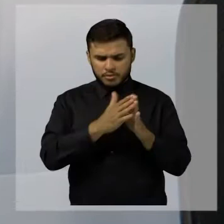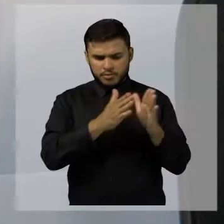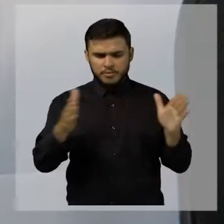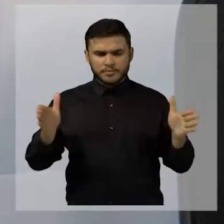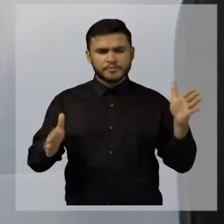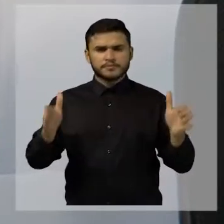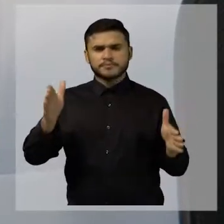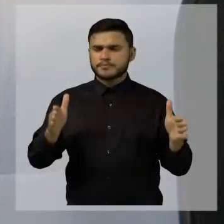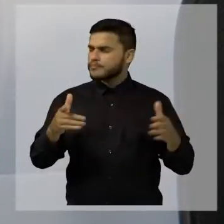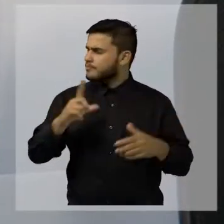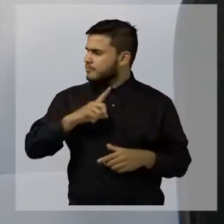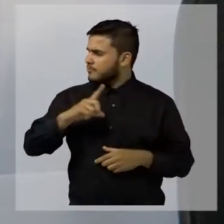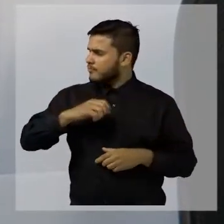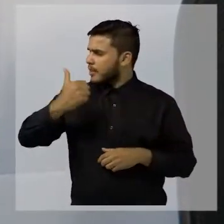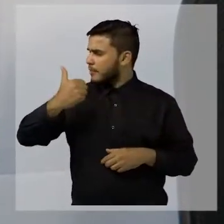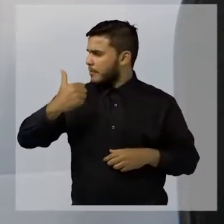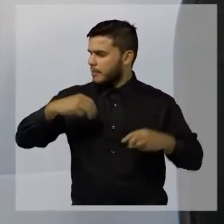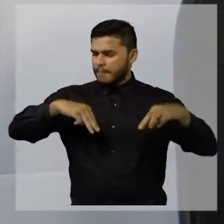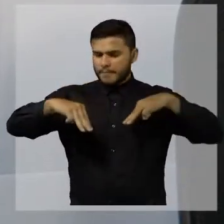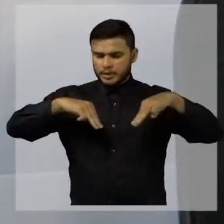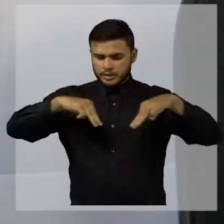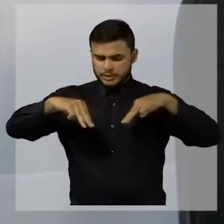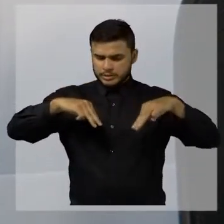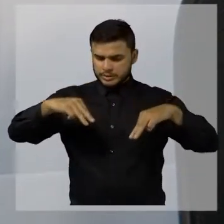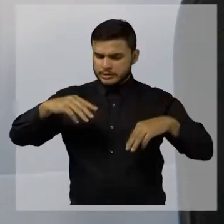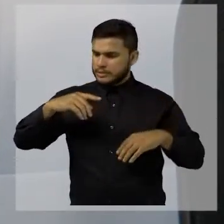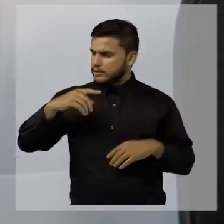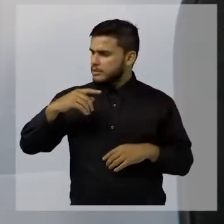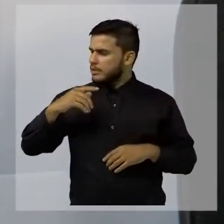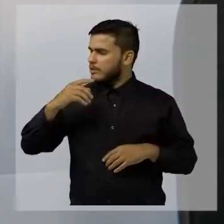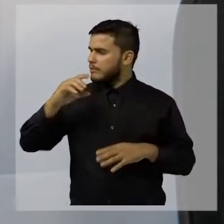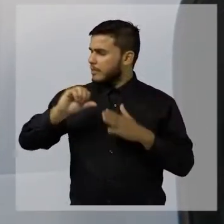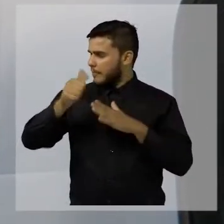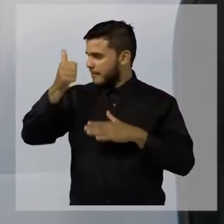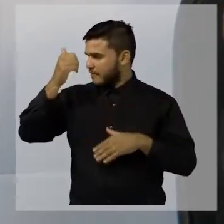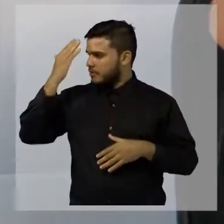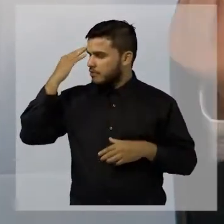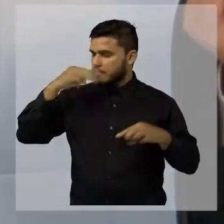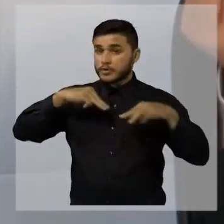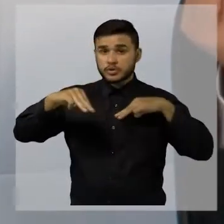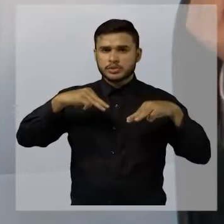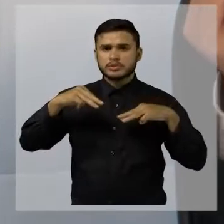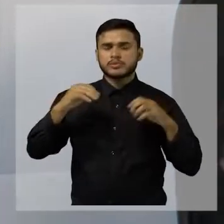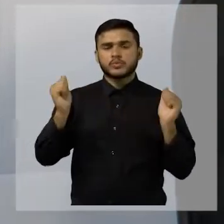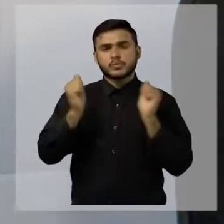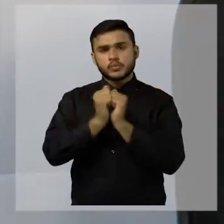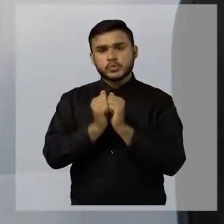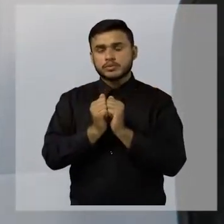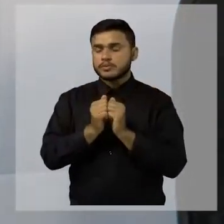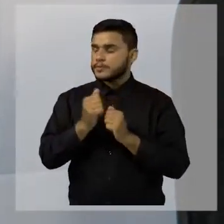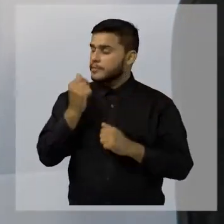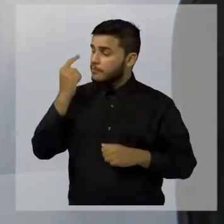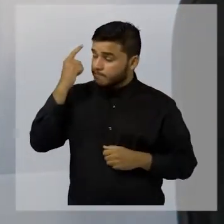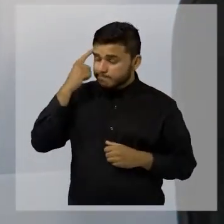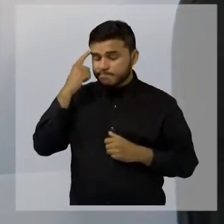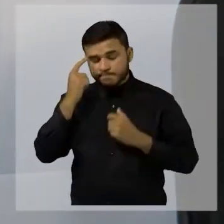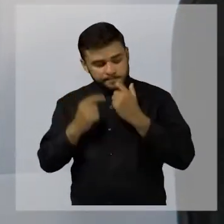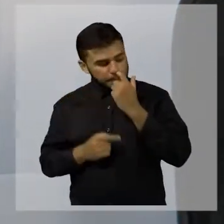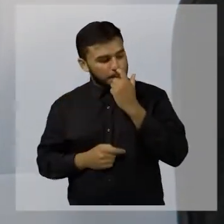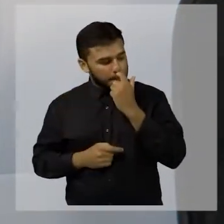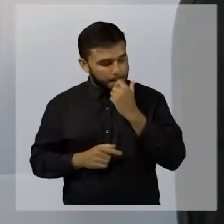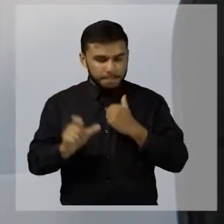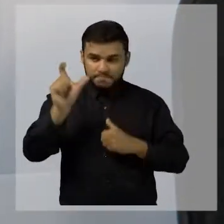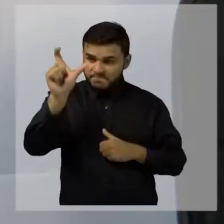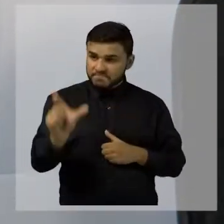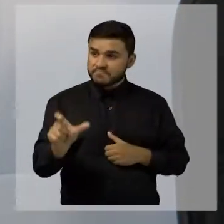foi ministro do primeiro governo Ciro Gomes, eu acho que ele agora está mais se voltando mesmo para criar uma marca